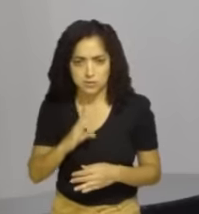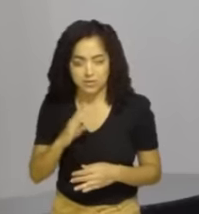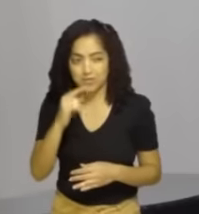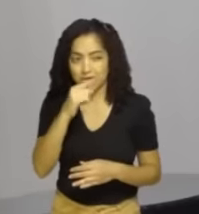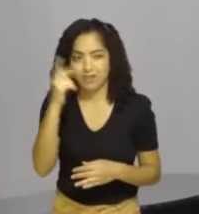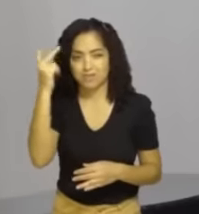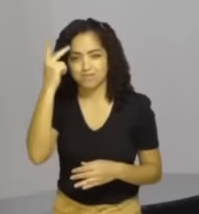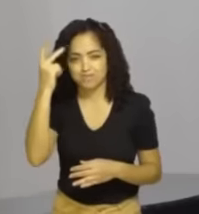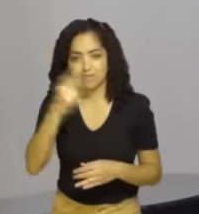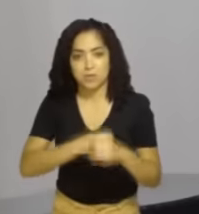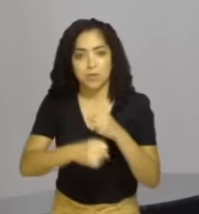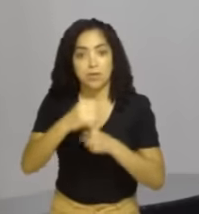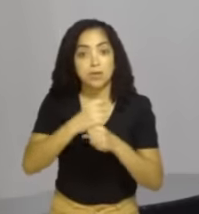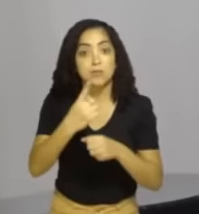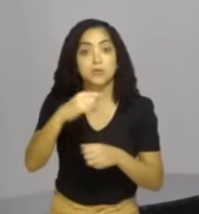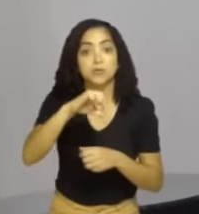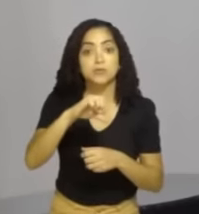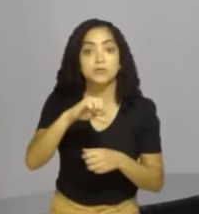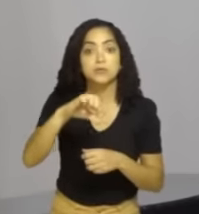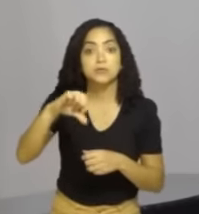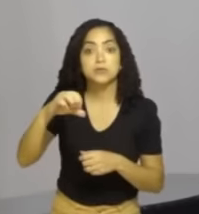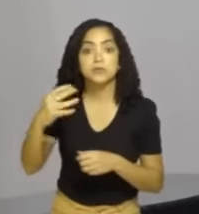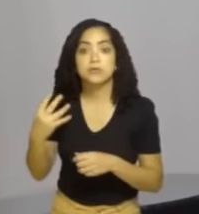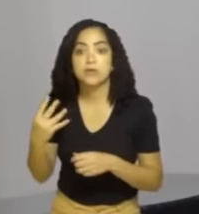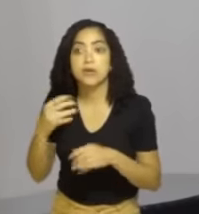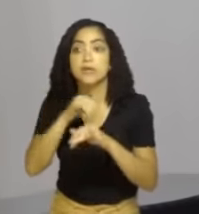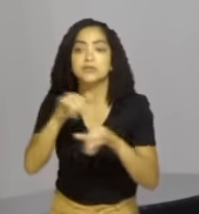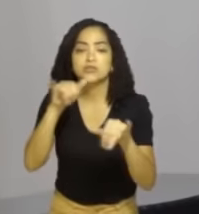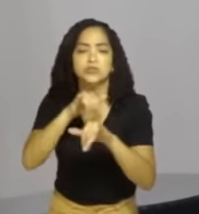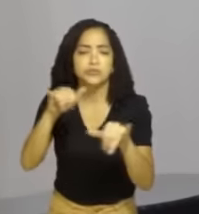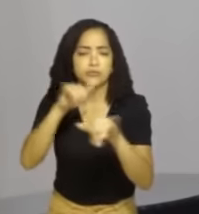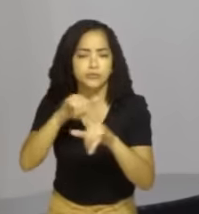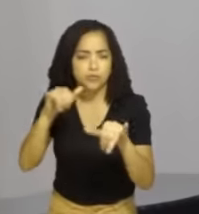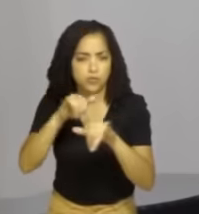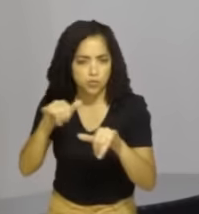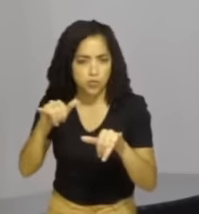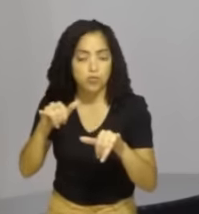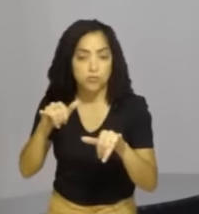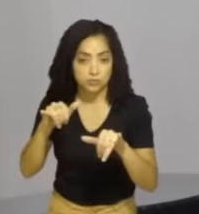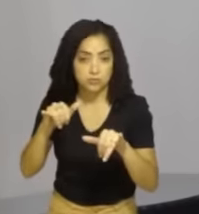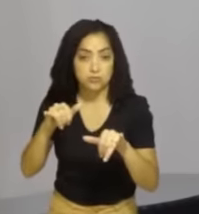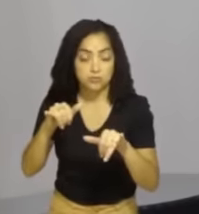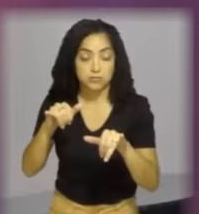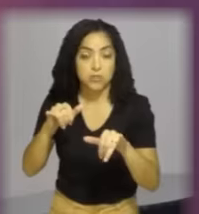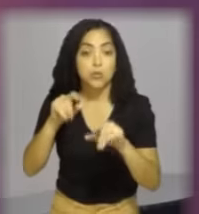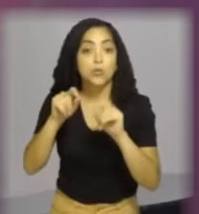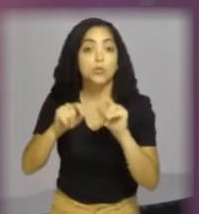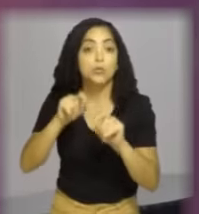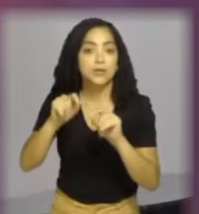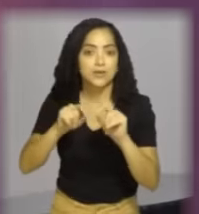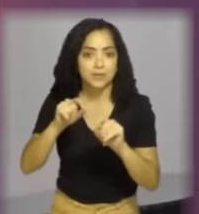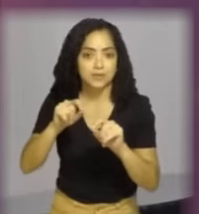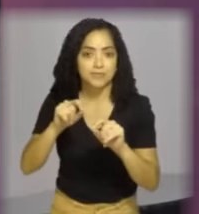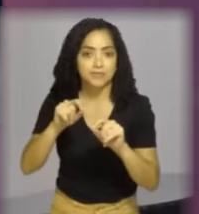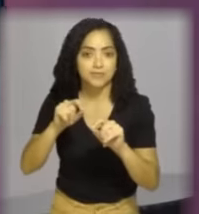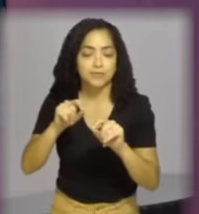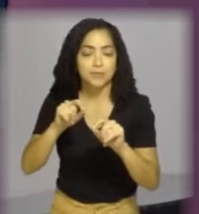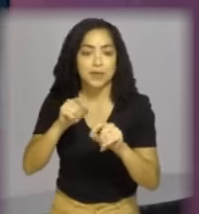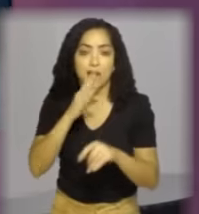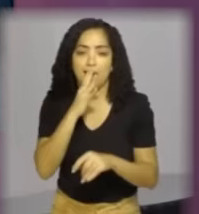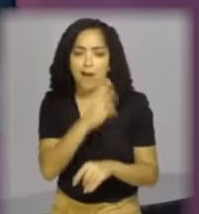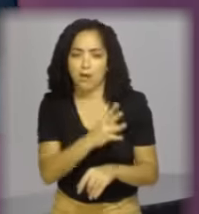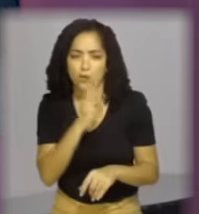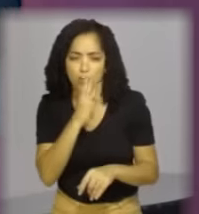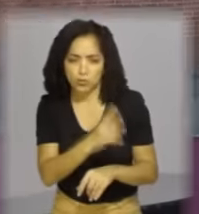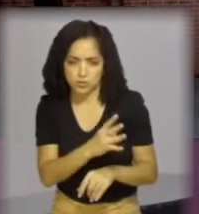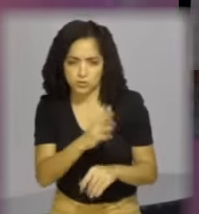em 1994, a mídia divulgou de forma tendenciosa e precipitada acusações do caso